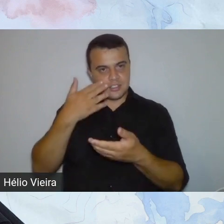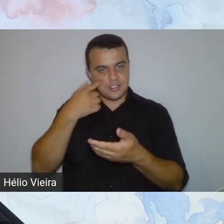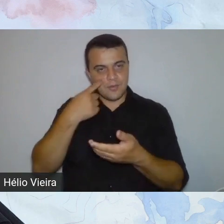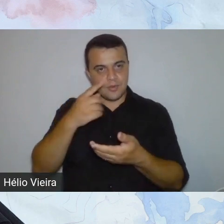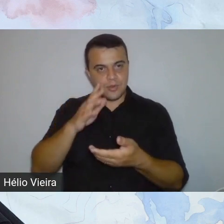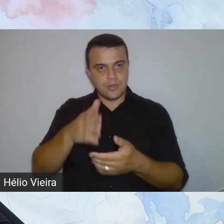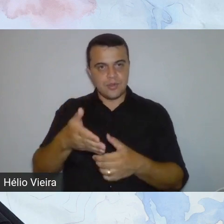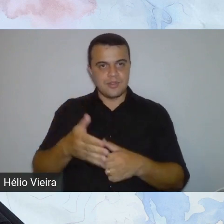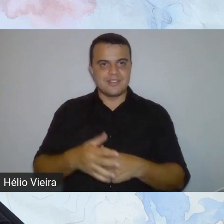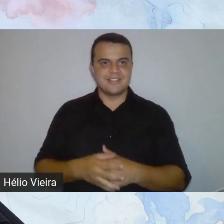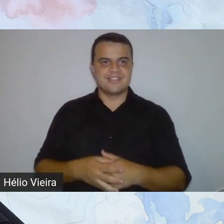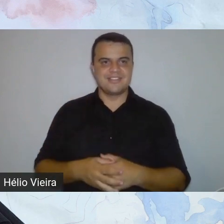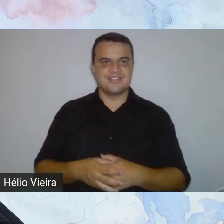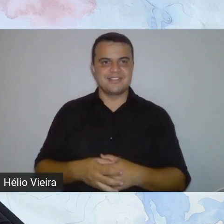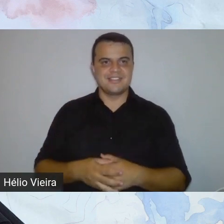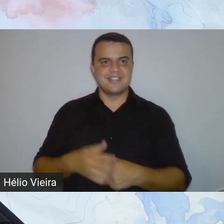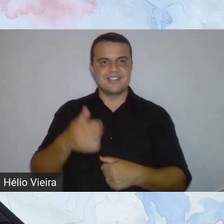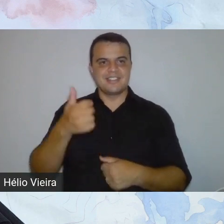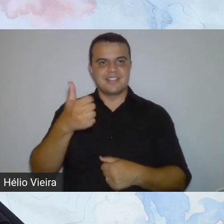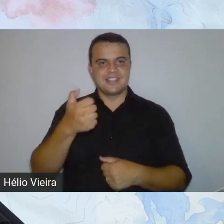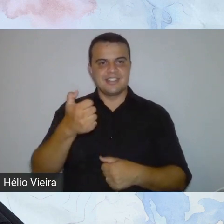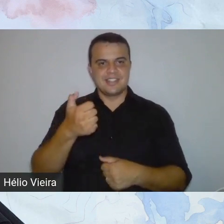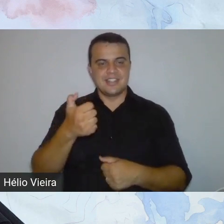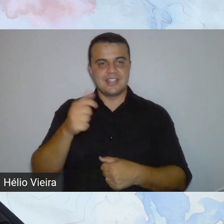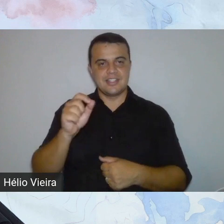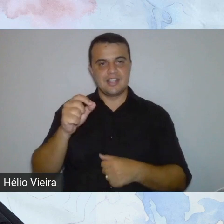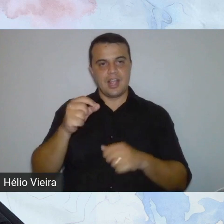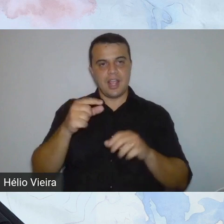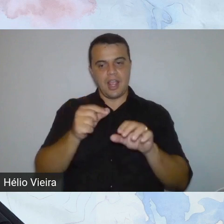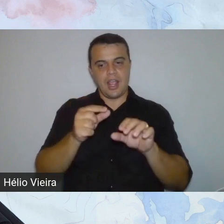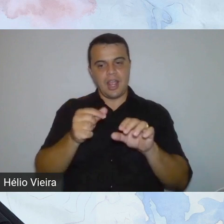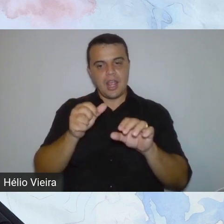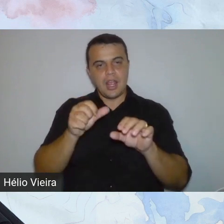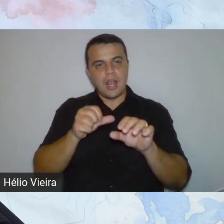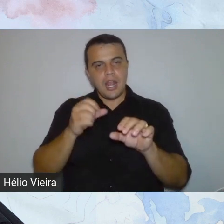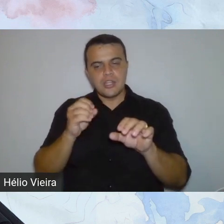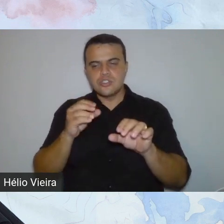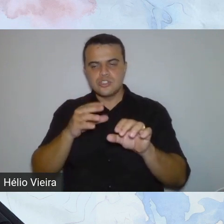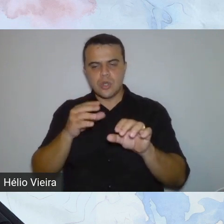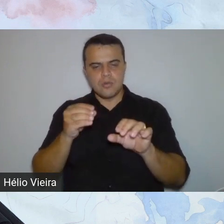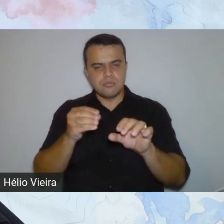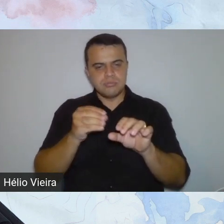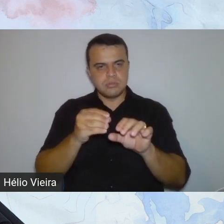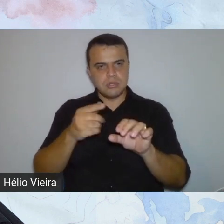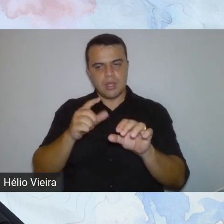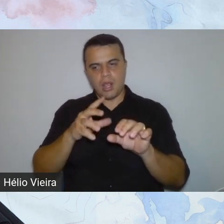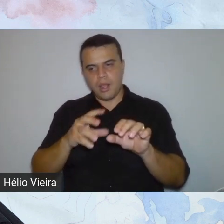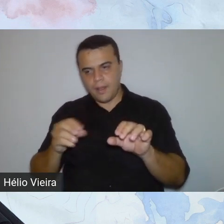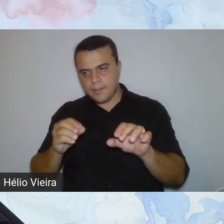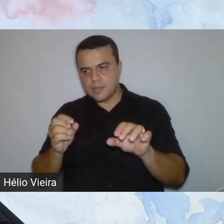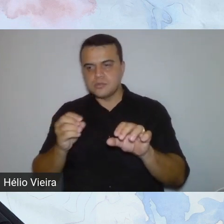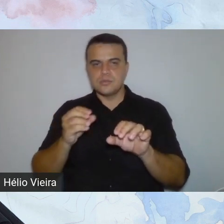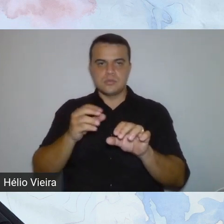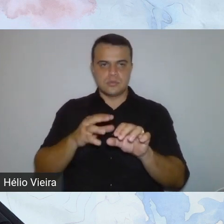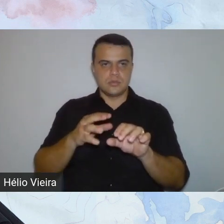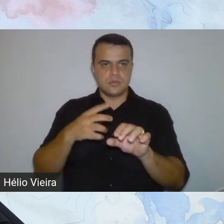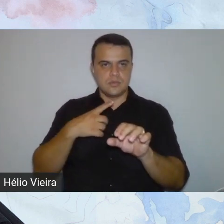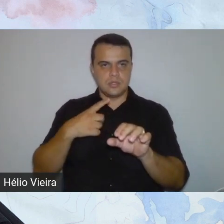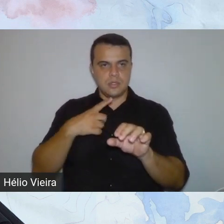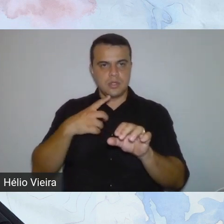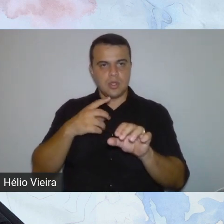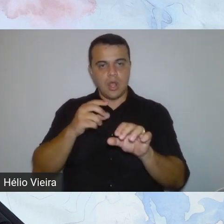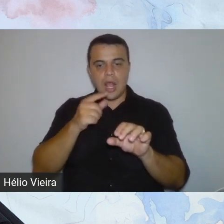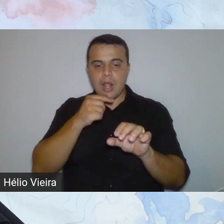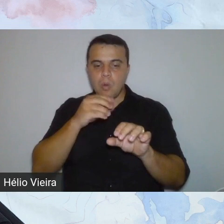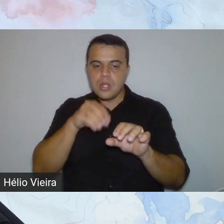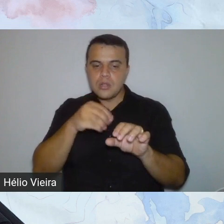vez? São as canetinhas que elas são recarregáveis, digamos assim. Você coloca a tinta diluída ou só